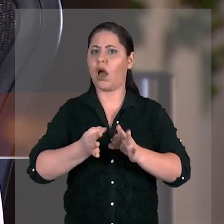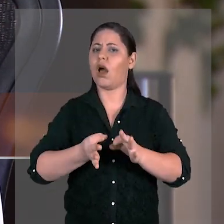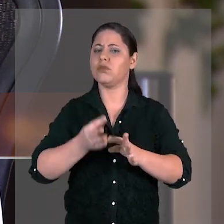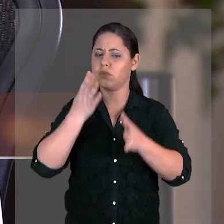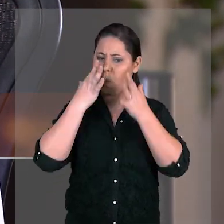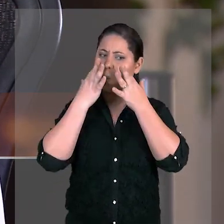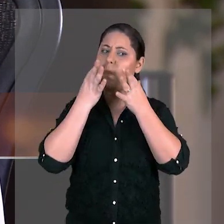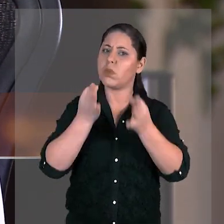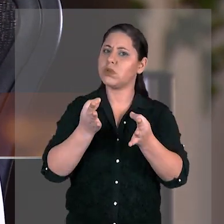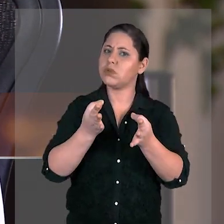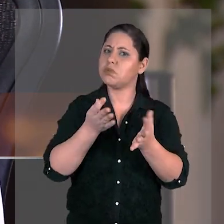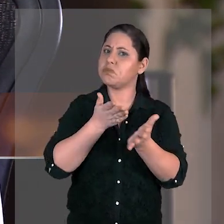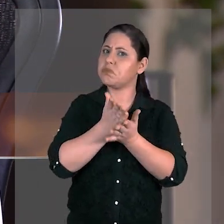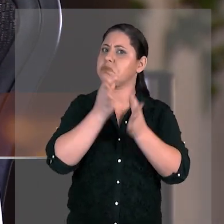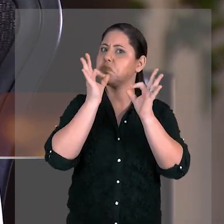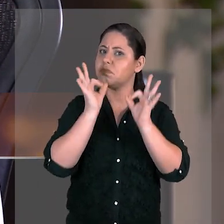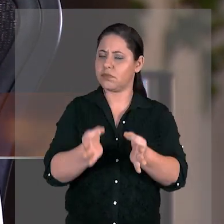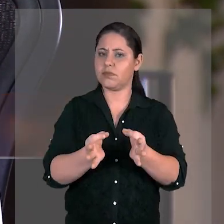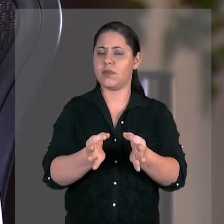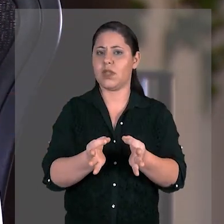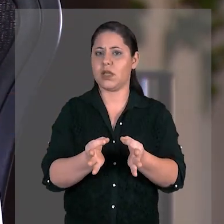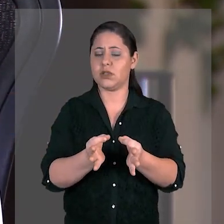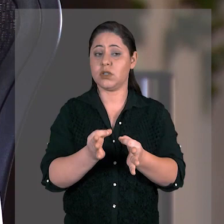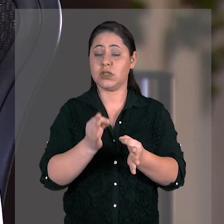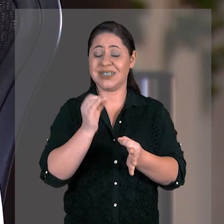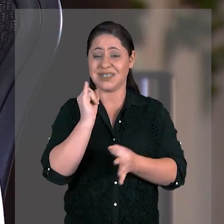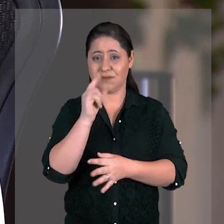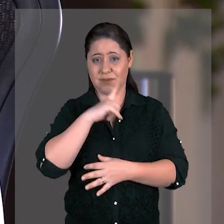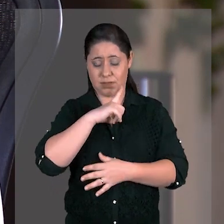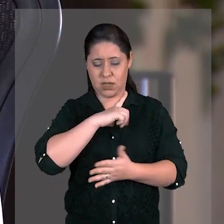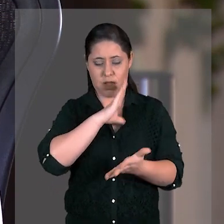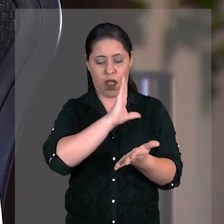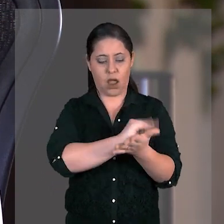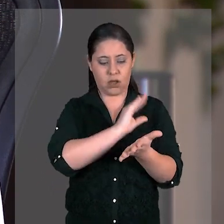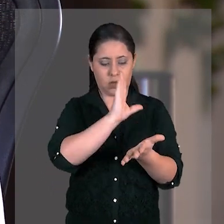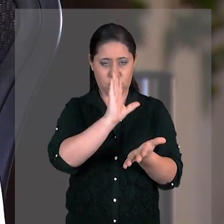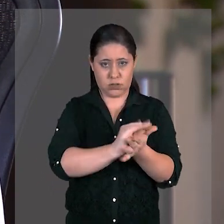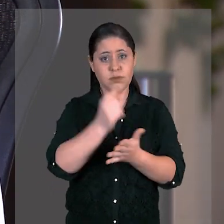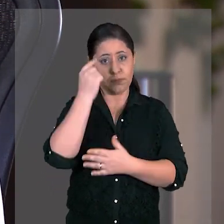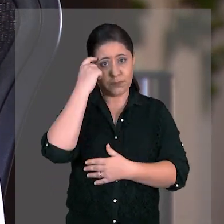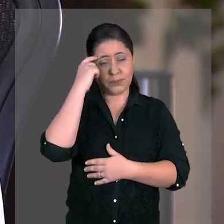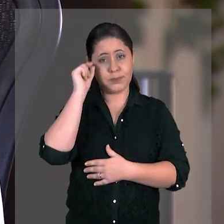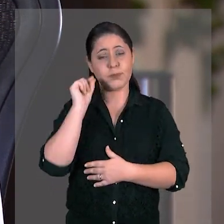nessa situação. Então, você tendo a sua ata notarial, eu acho assim,